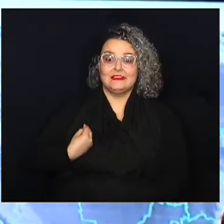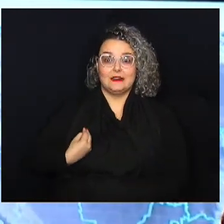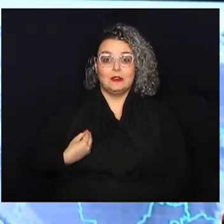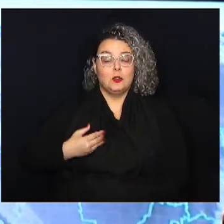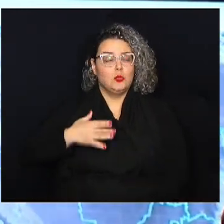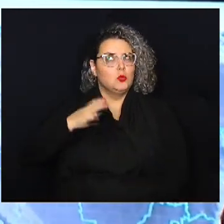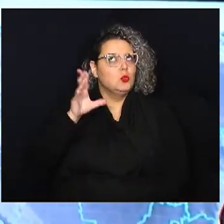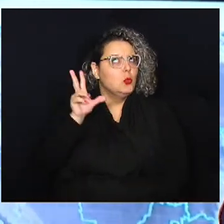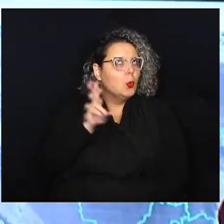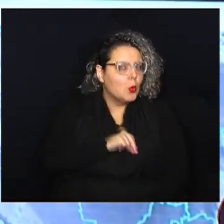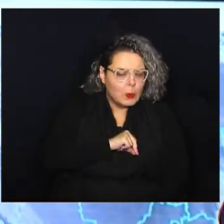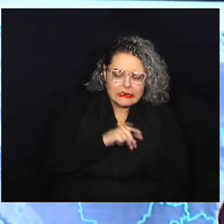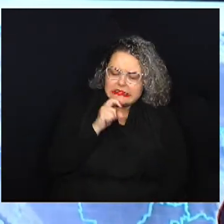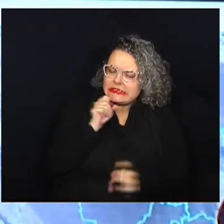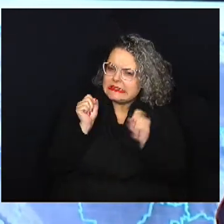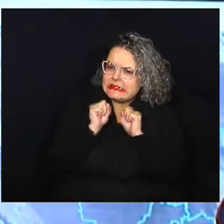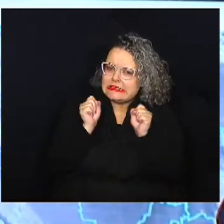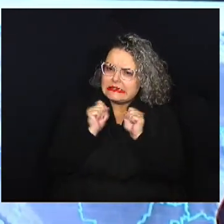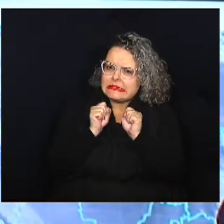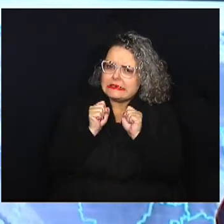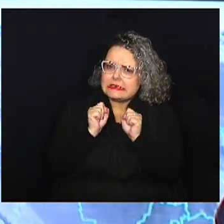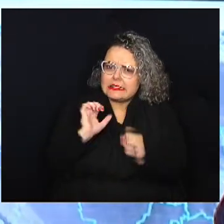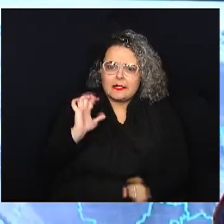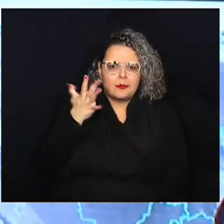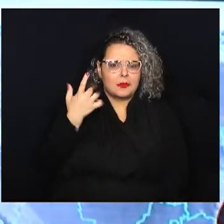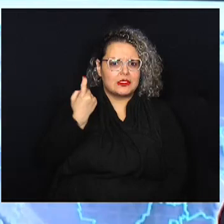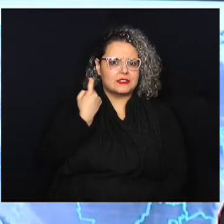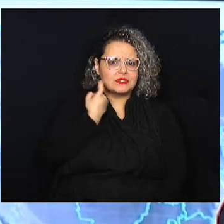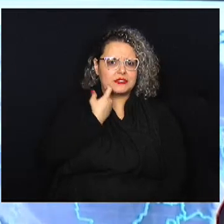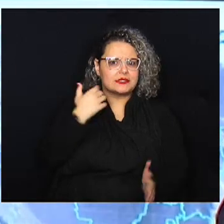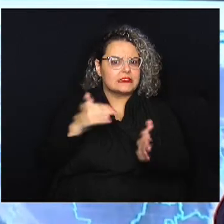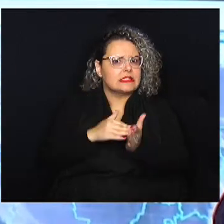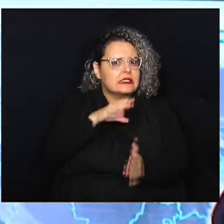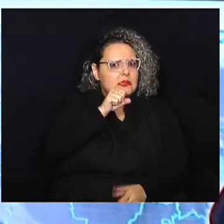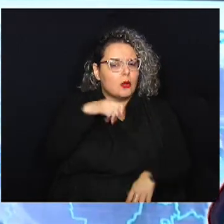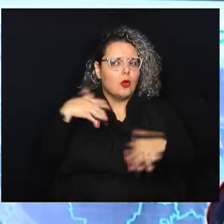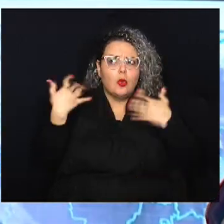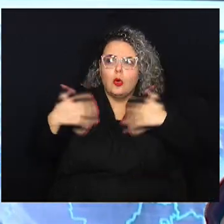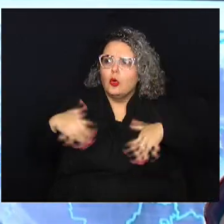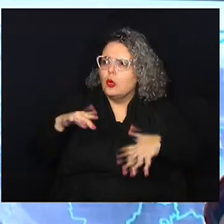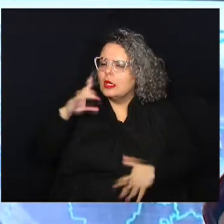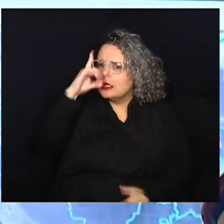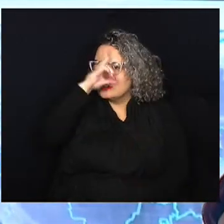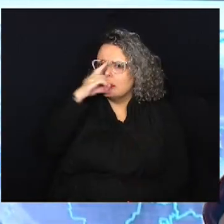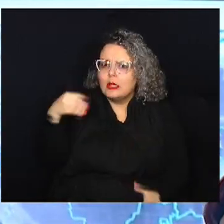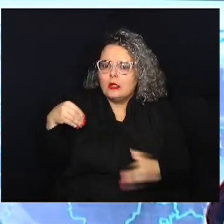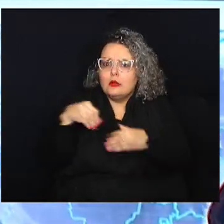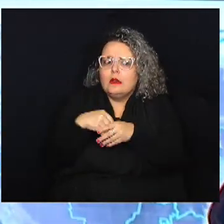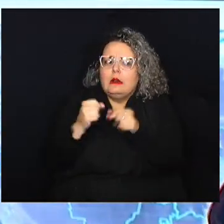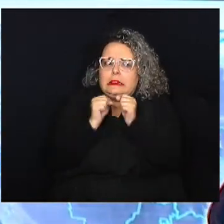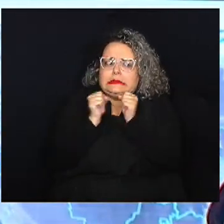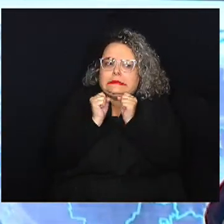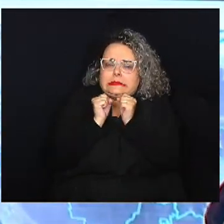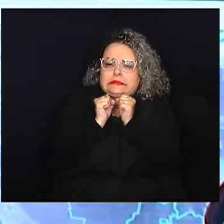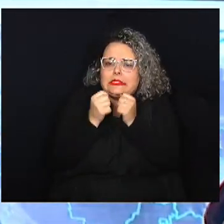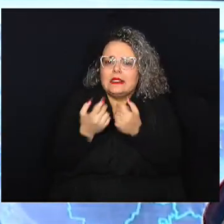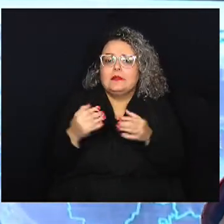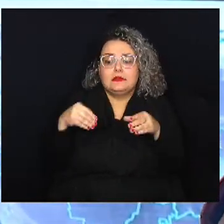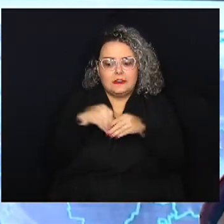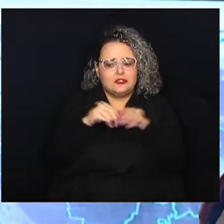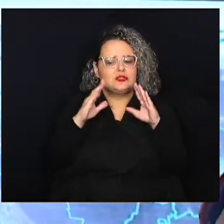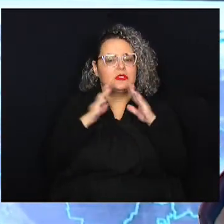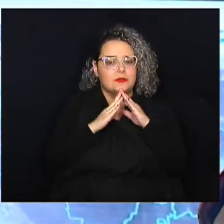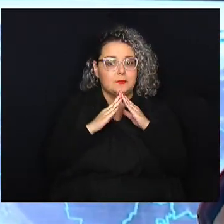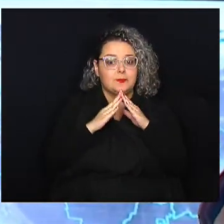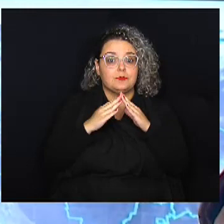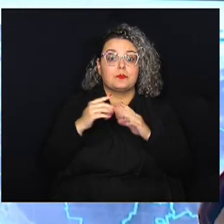céu, que frio que foi aquele de sexta para sábado e domingo. Ficou todo mundo aninhado dentro de casa, né? E a estação